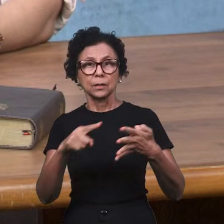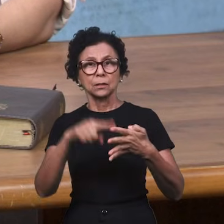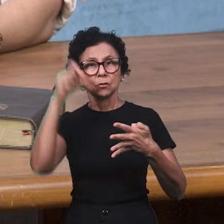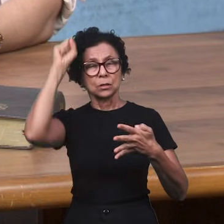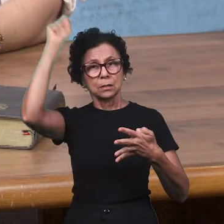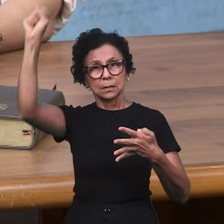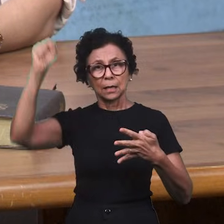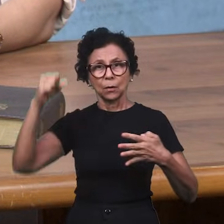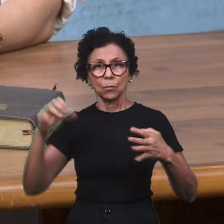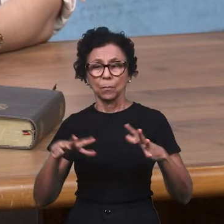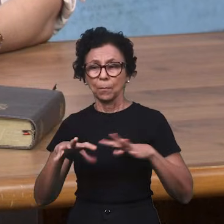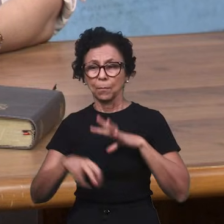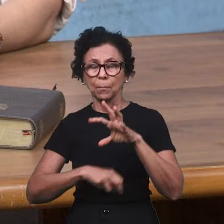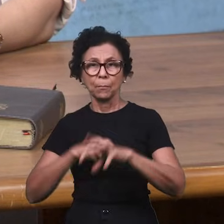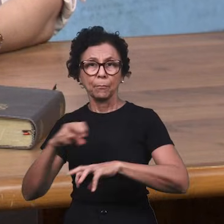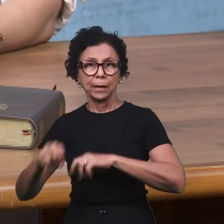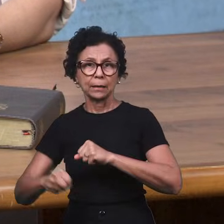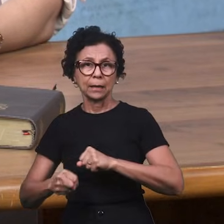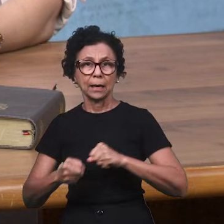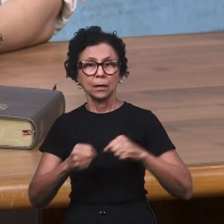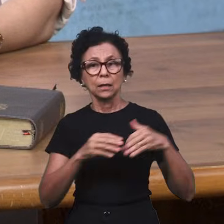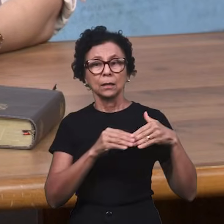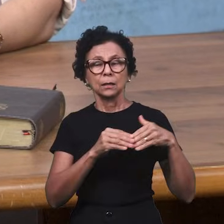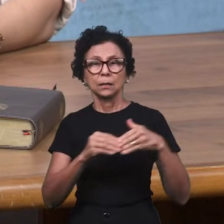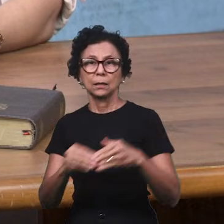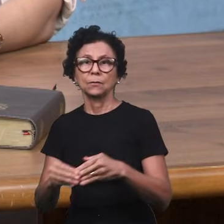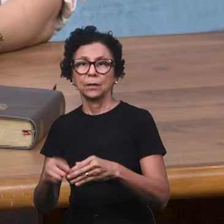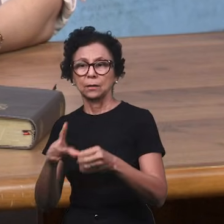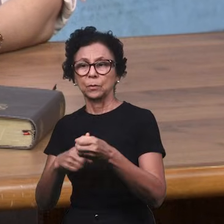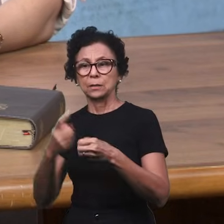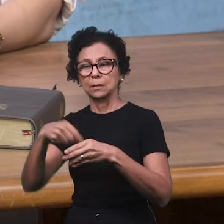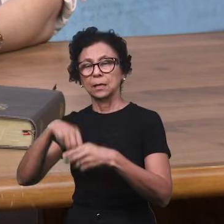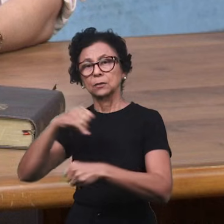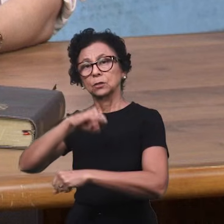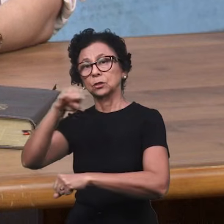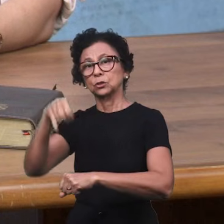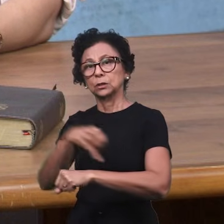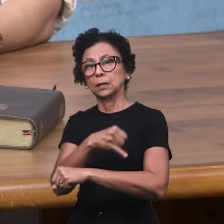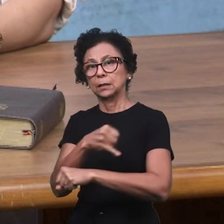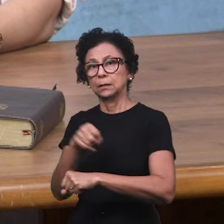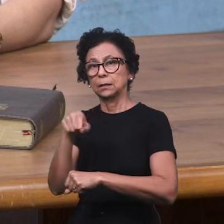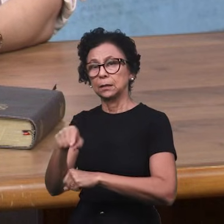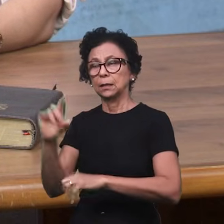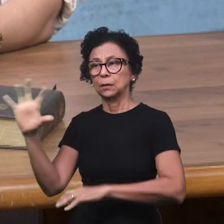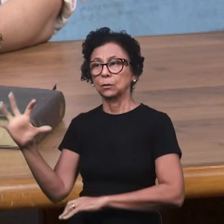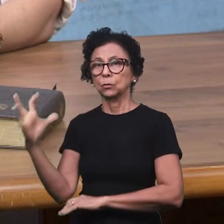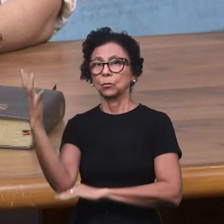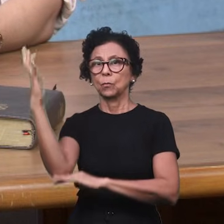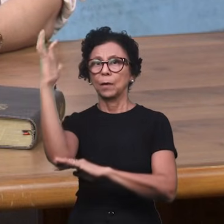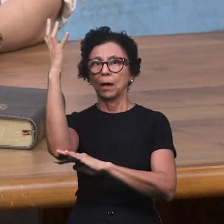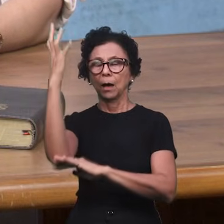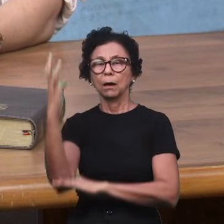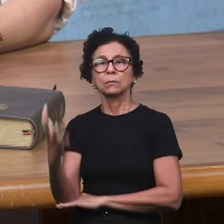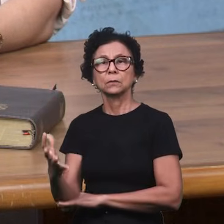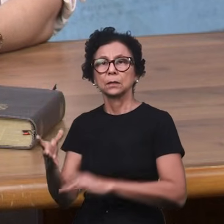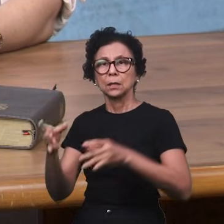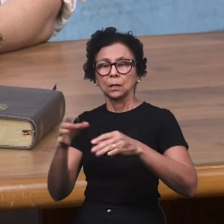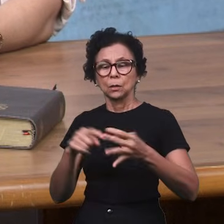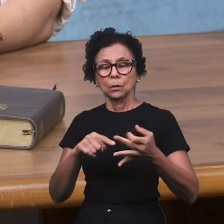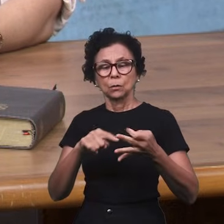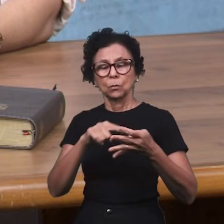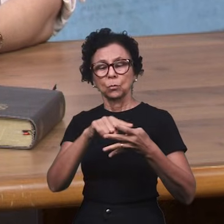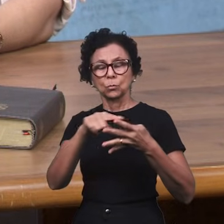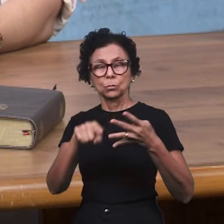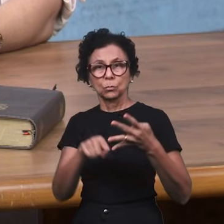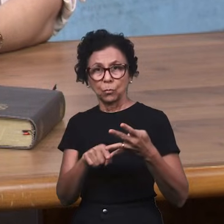e sepultaram seus ossos debaixo de um carvalho em Jabes e jejuaram 7 dias. Assim